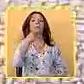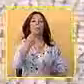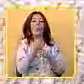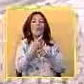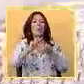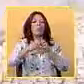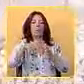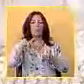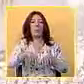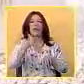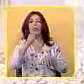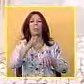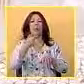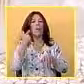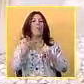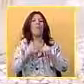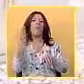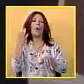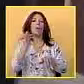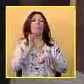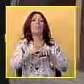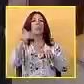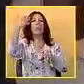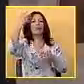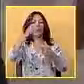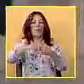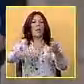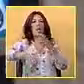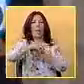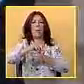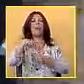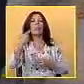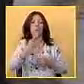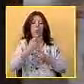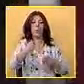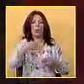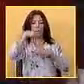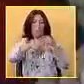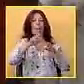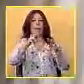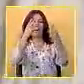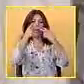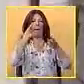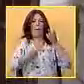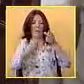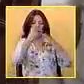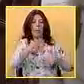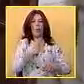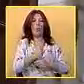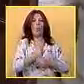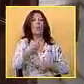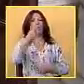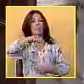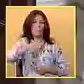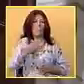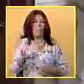não podem ficar de fora do debate sobre o futuro da União, porque ir a votos é ser avaliado em relação ao trabalho desenvolvido. O